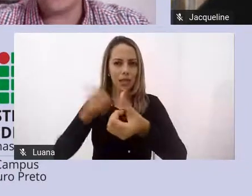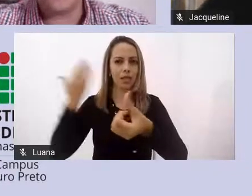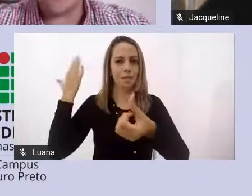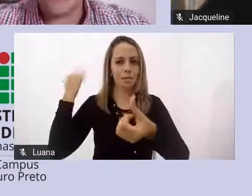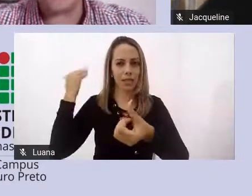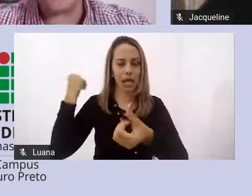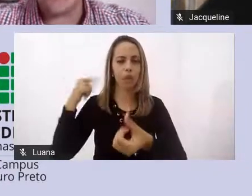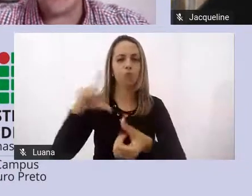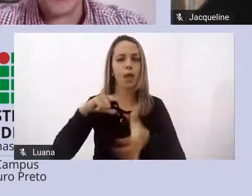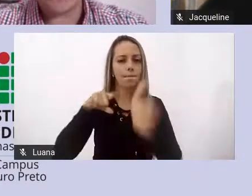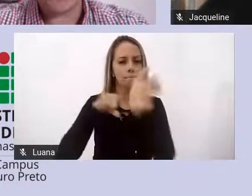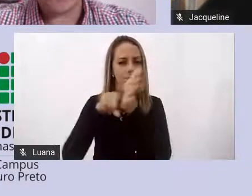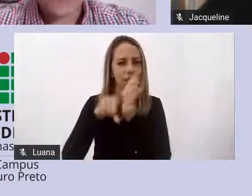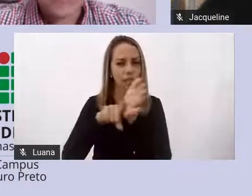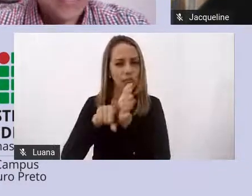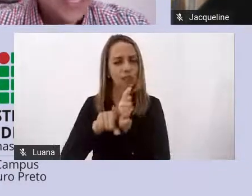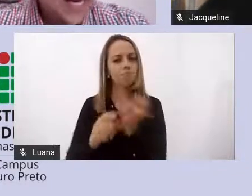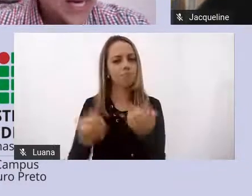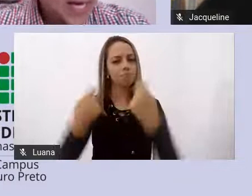orgulho de ver que